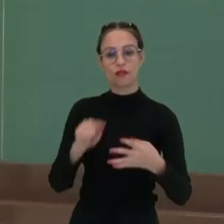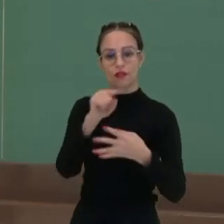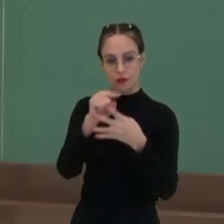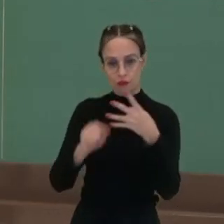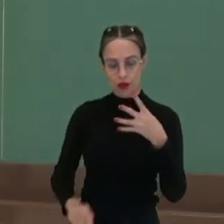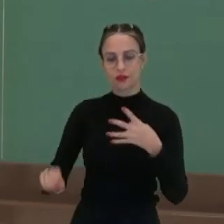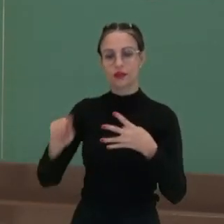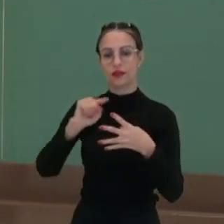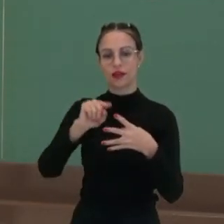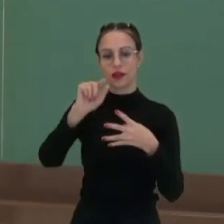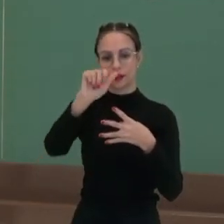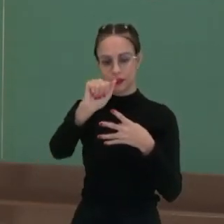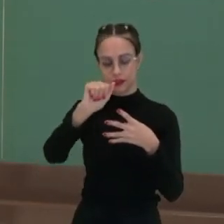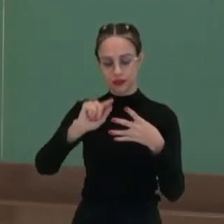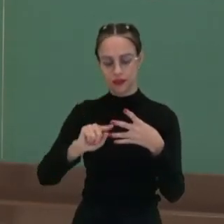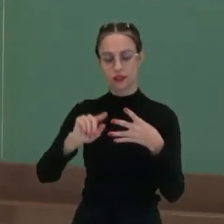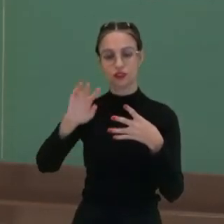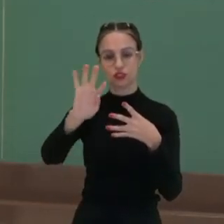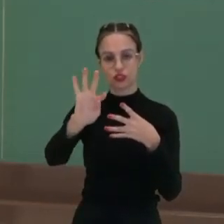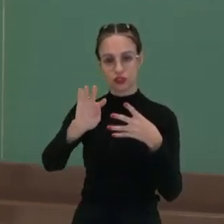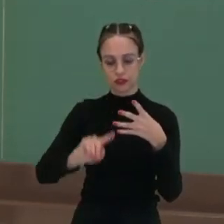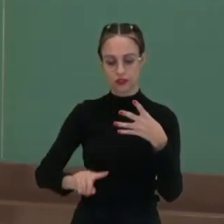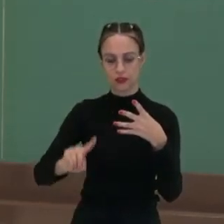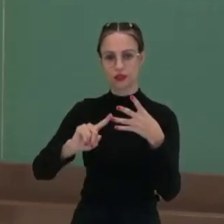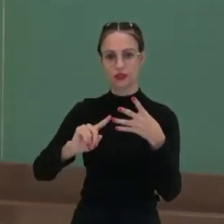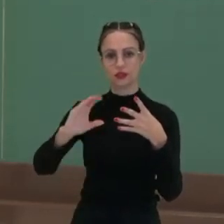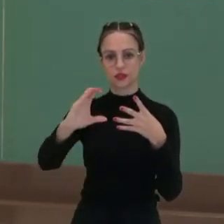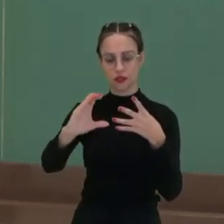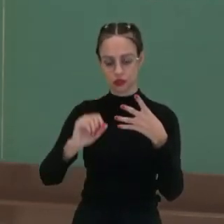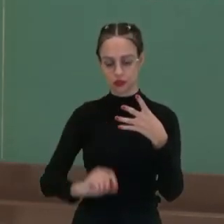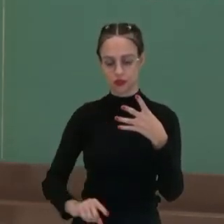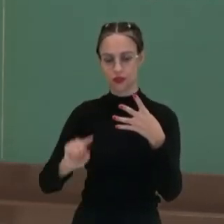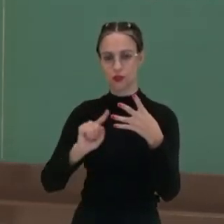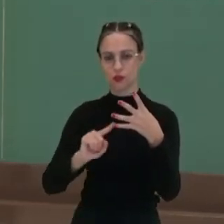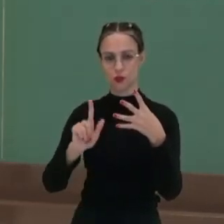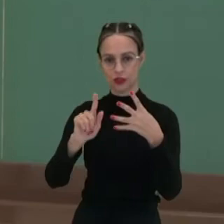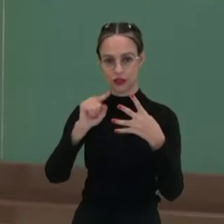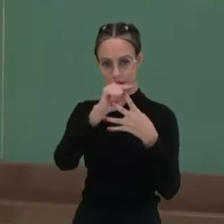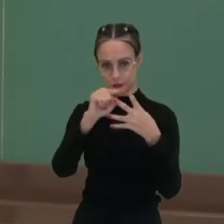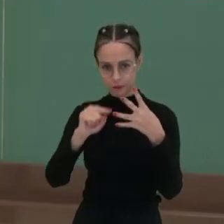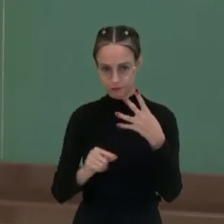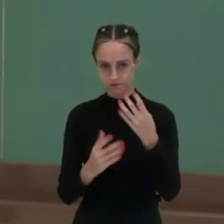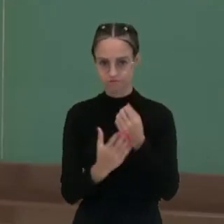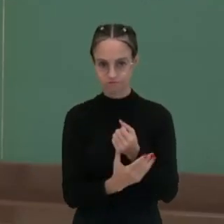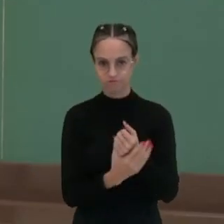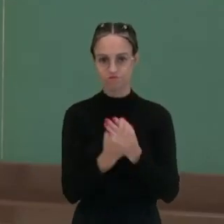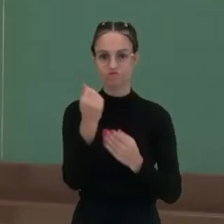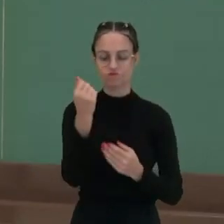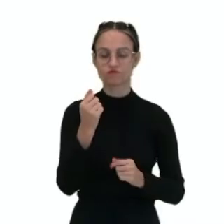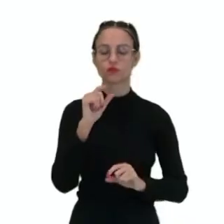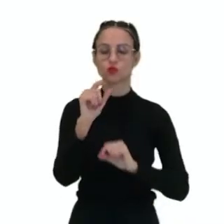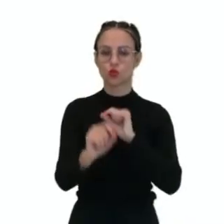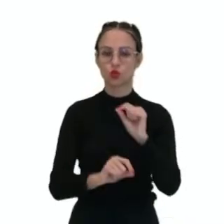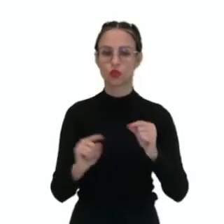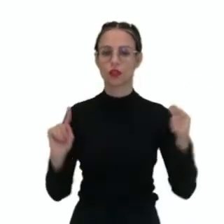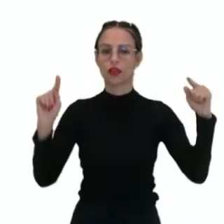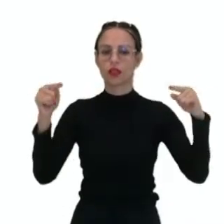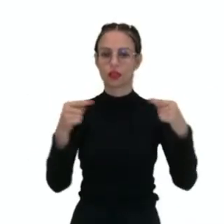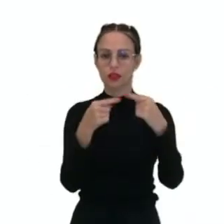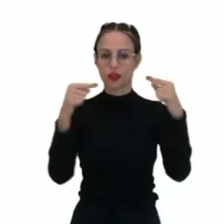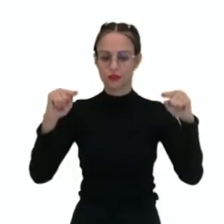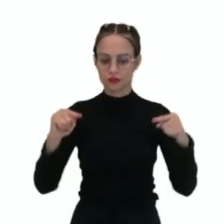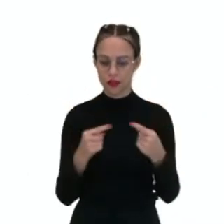elas, adenina, timina, citosina e guanina, se projetam para fora